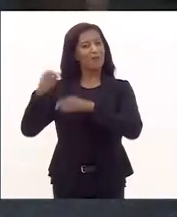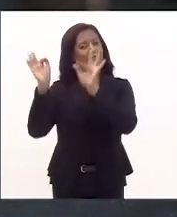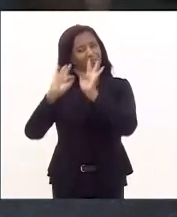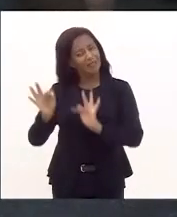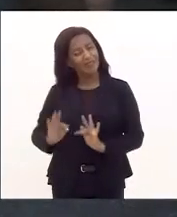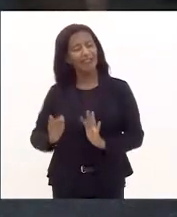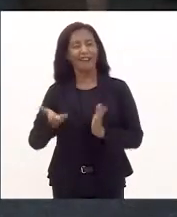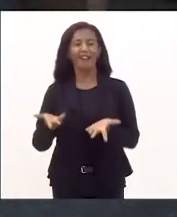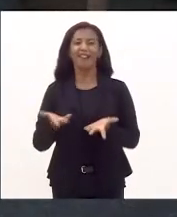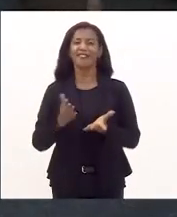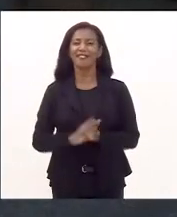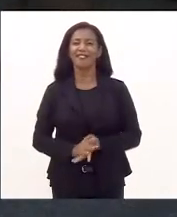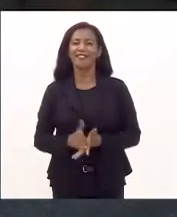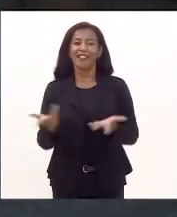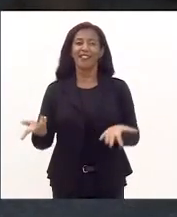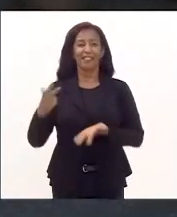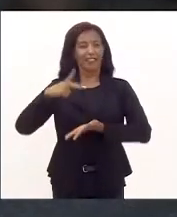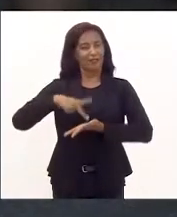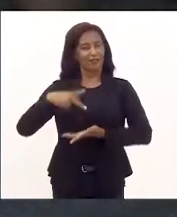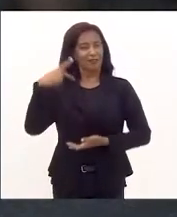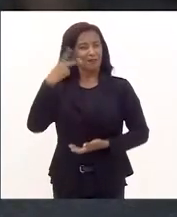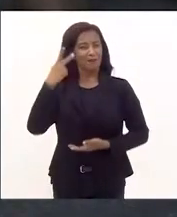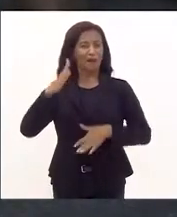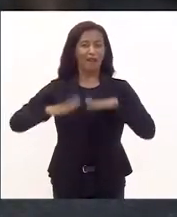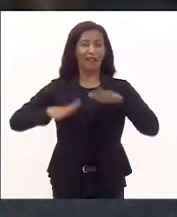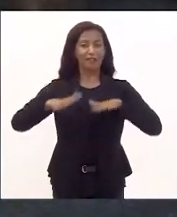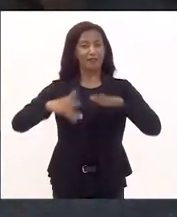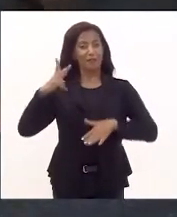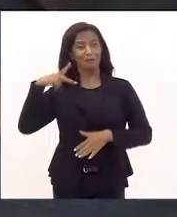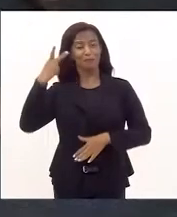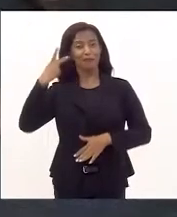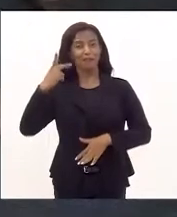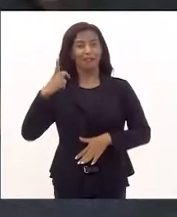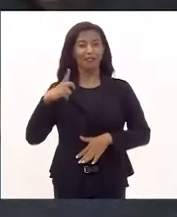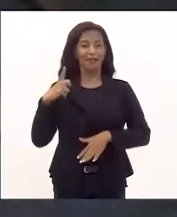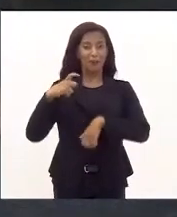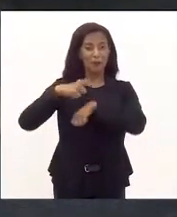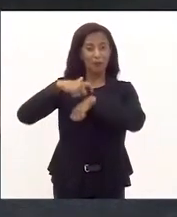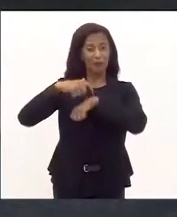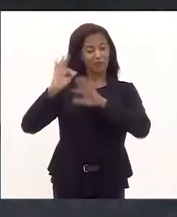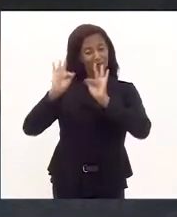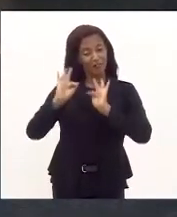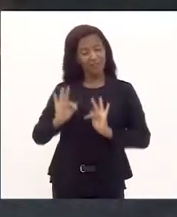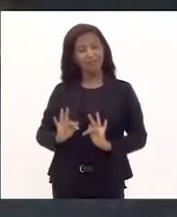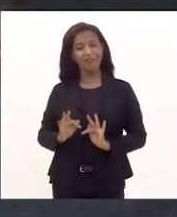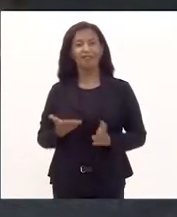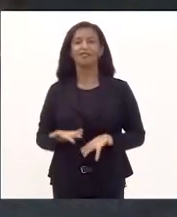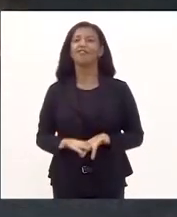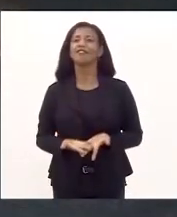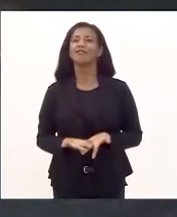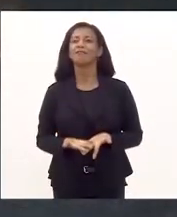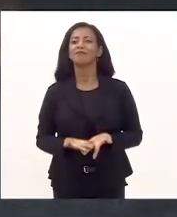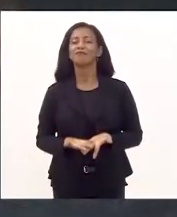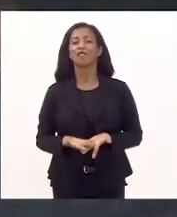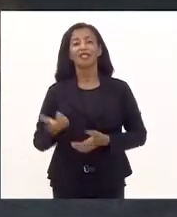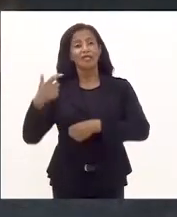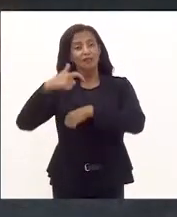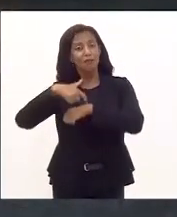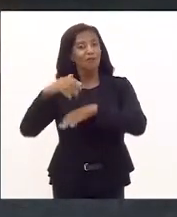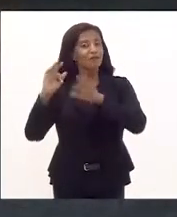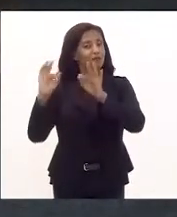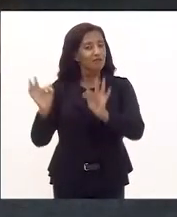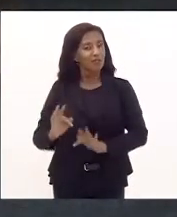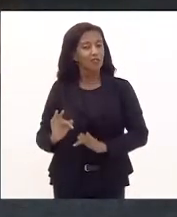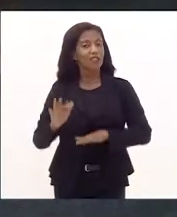felicidade. Quer dizer, na vida parlamentar, às vezes o parlamentar tem momentos de felicidade. E desse momento de